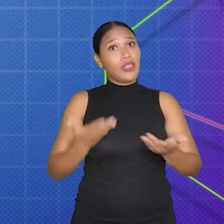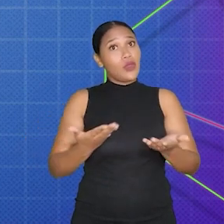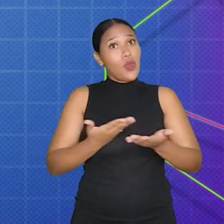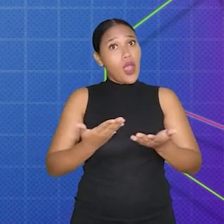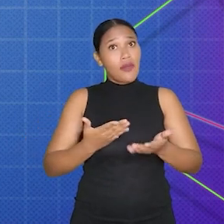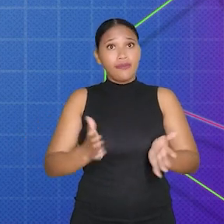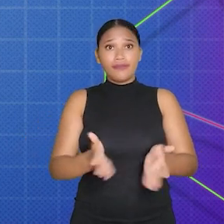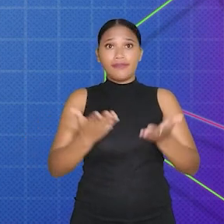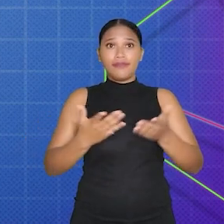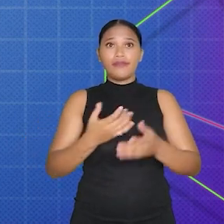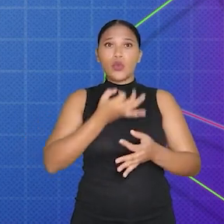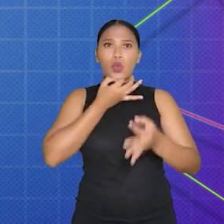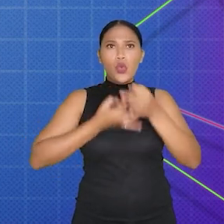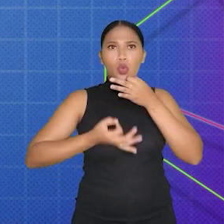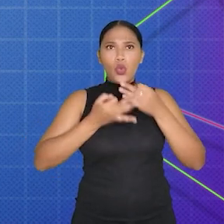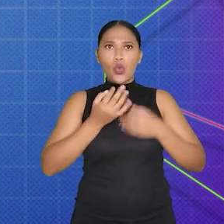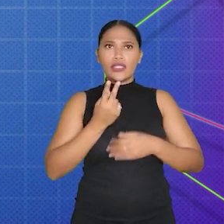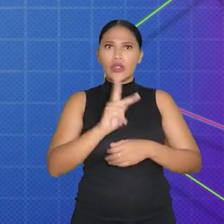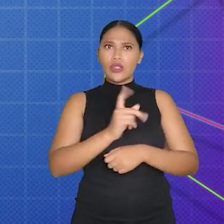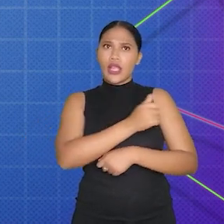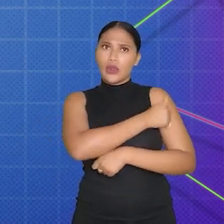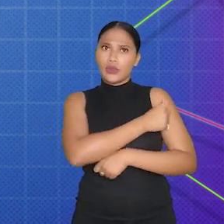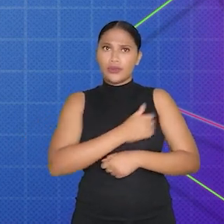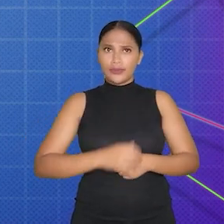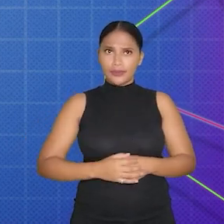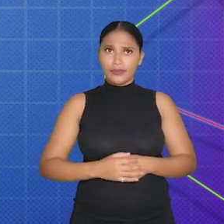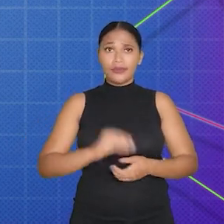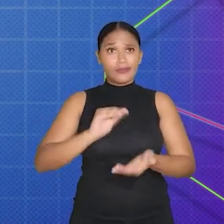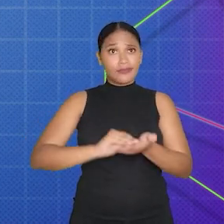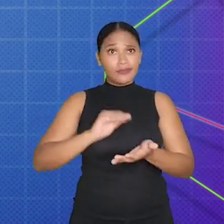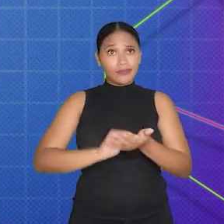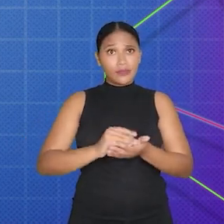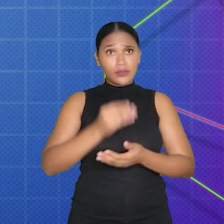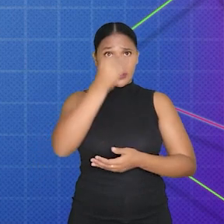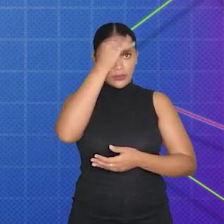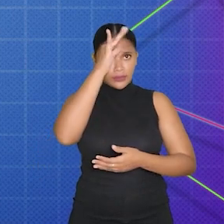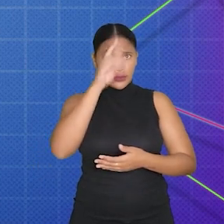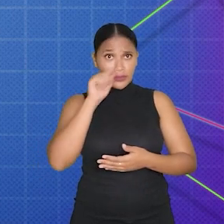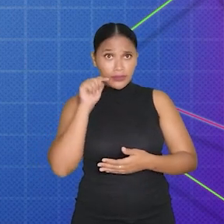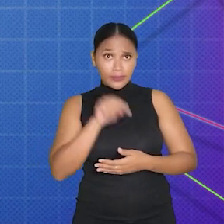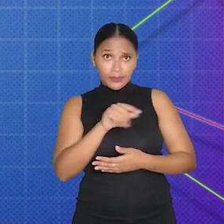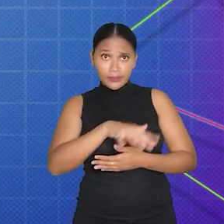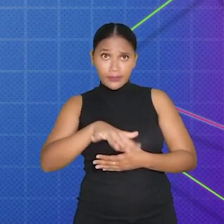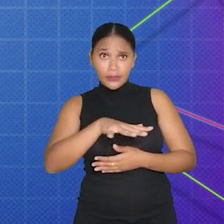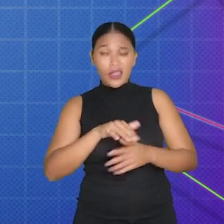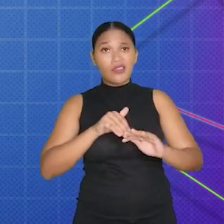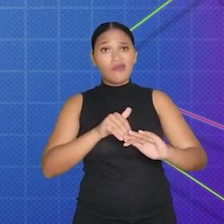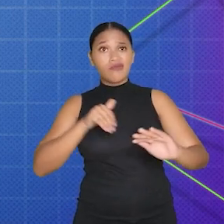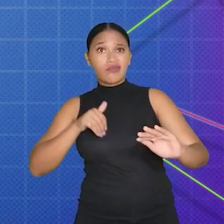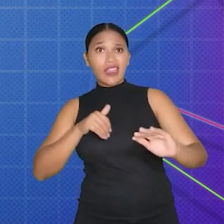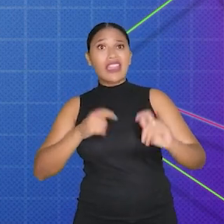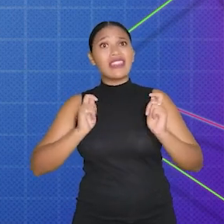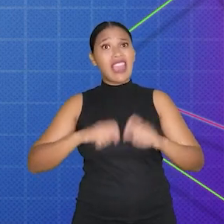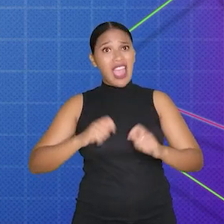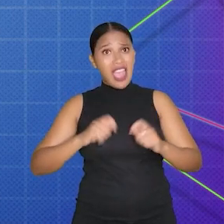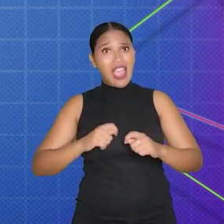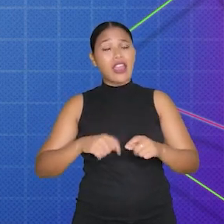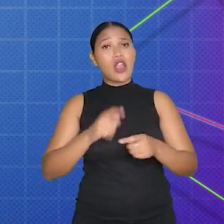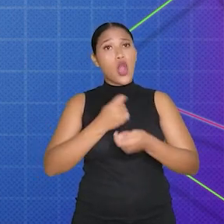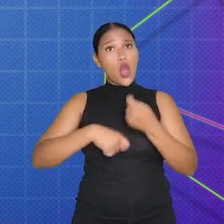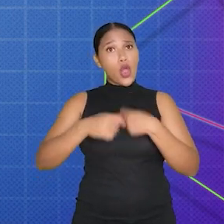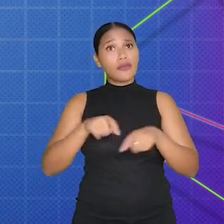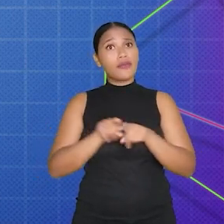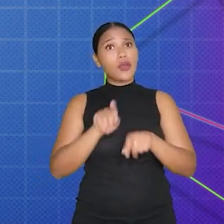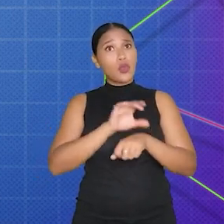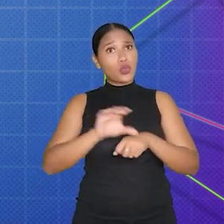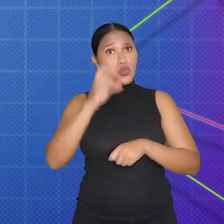ativa e plena na sociedade atual, estimulando o senso crítico dos seus alunos. A falta de alfabetização digital pode levar à exclusão